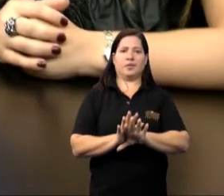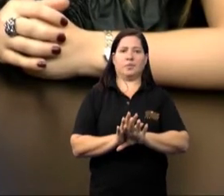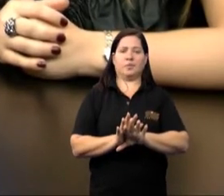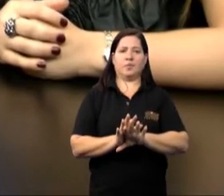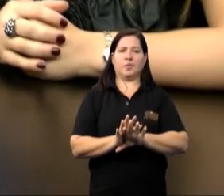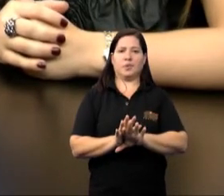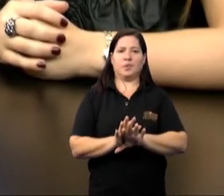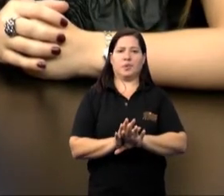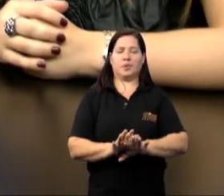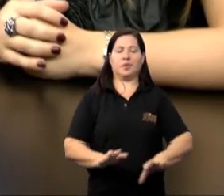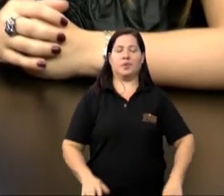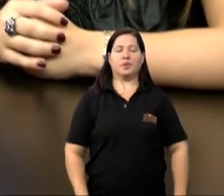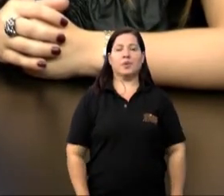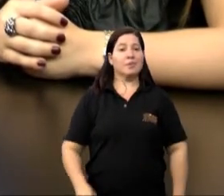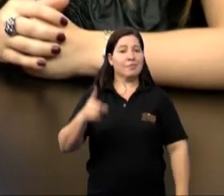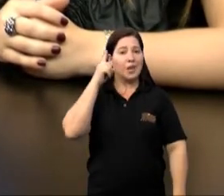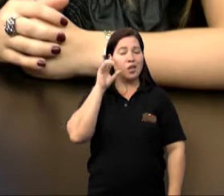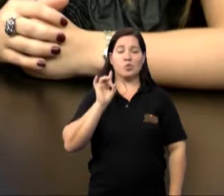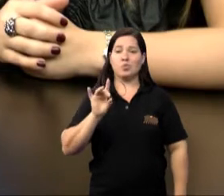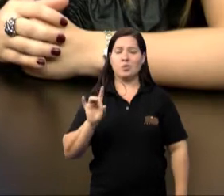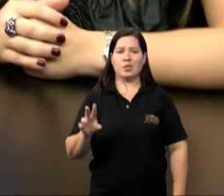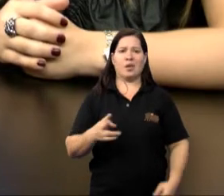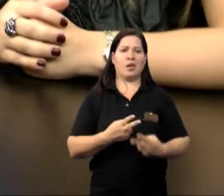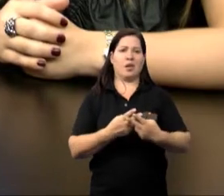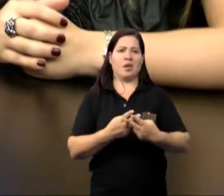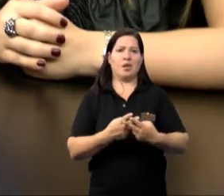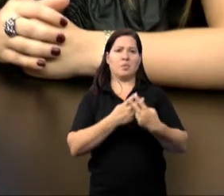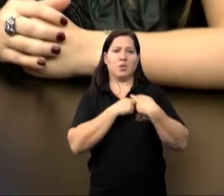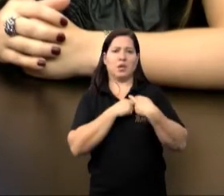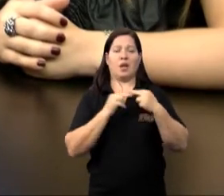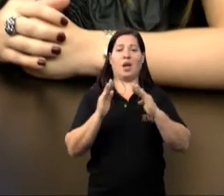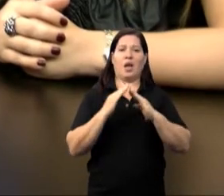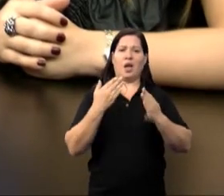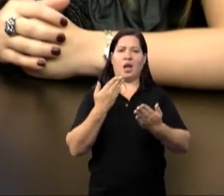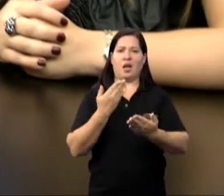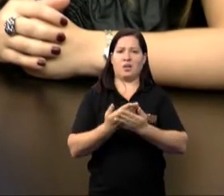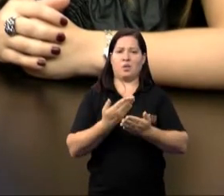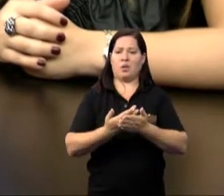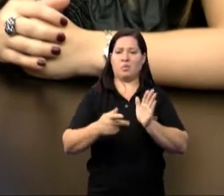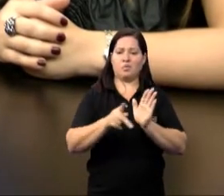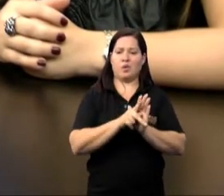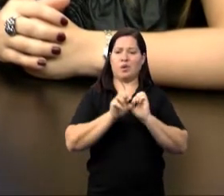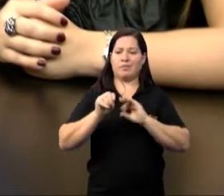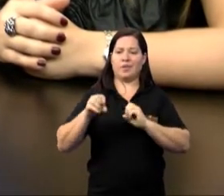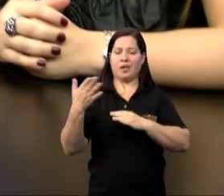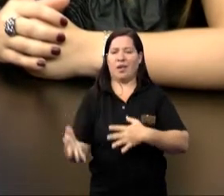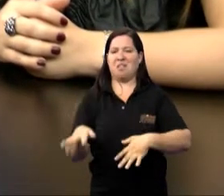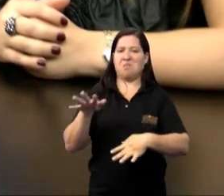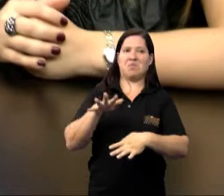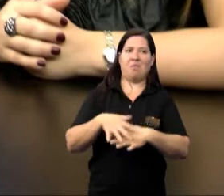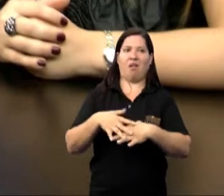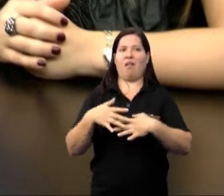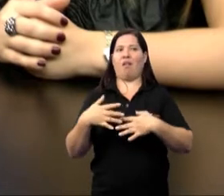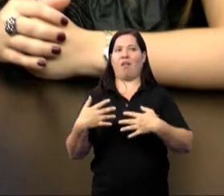tem alguns aspectos nas quais, para as quais ela é responsável. O ensino daquela matemática, aquela